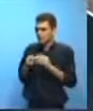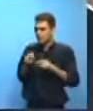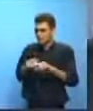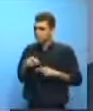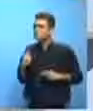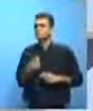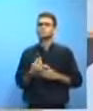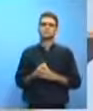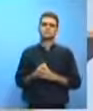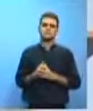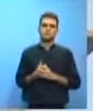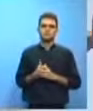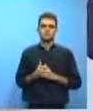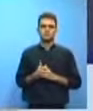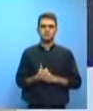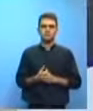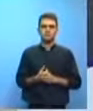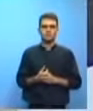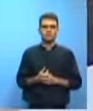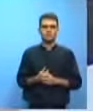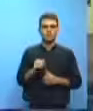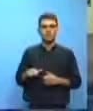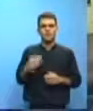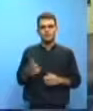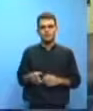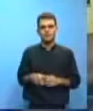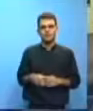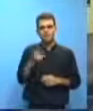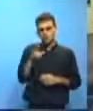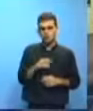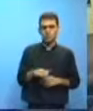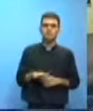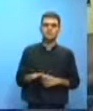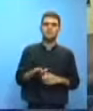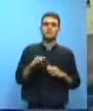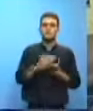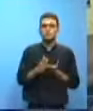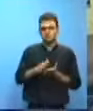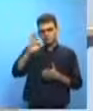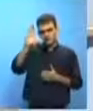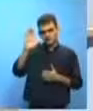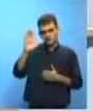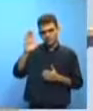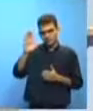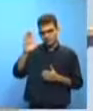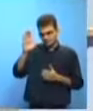Aí o padre pôs a mão na cabeça dele e começou a rezar. Falou: filho, estou tendo uma visão. O que que o senhor está vendo?